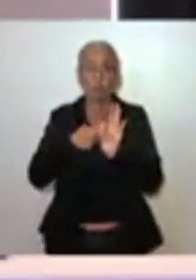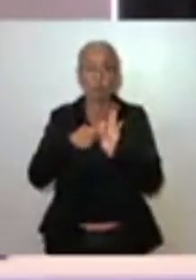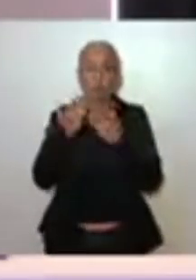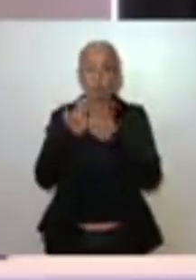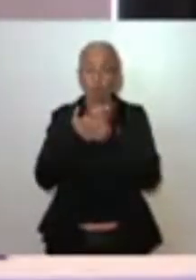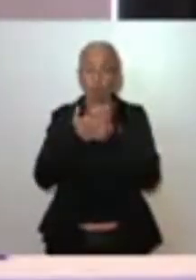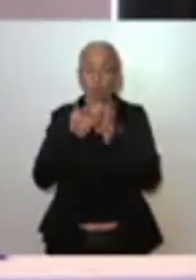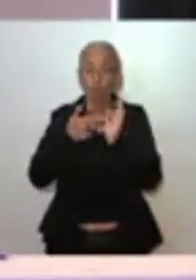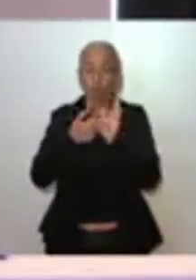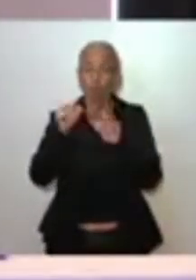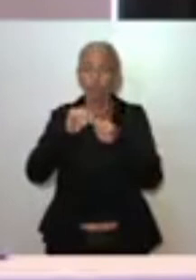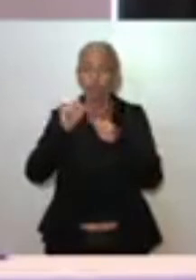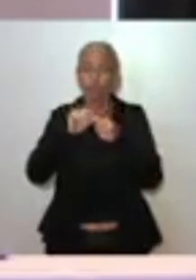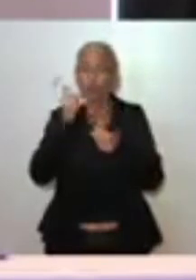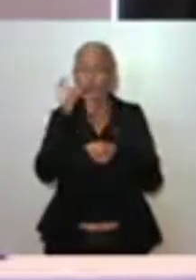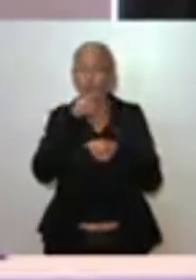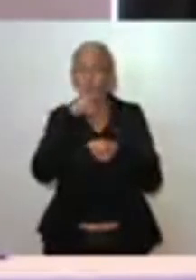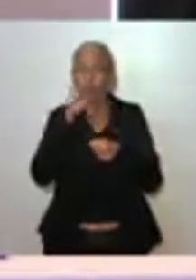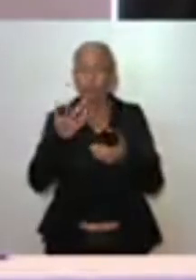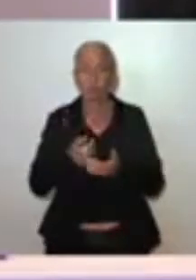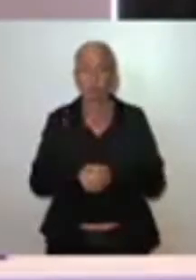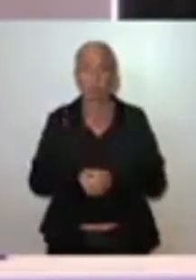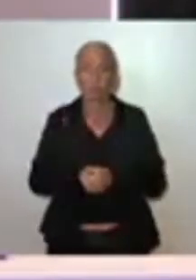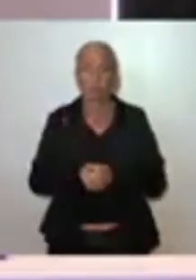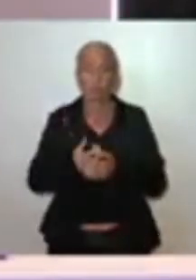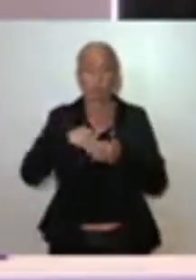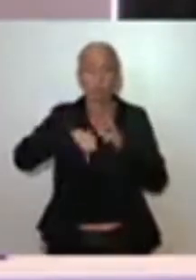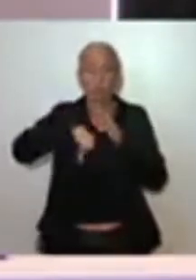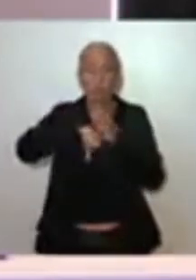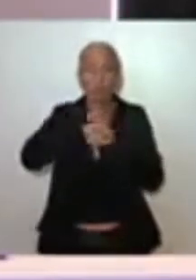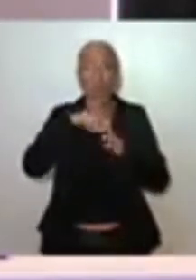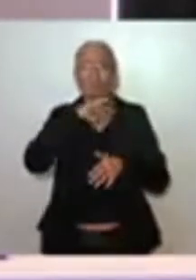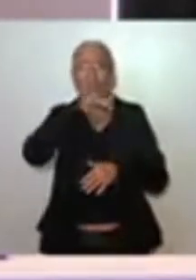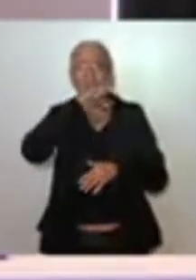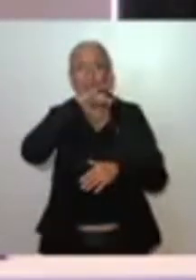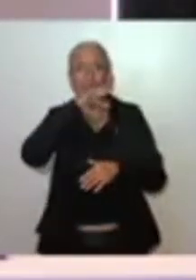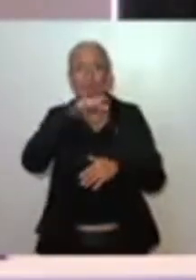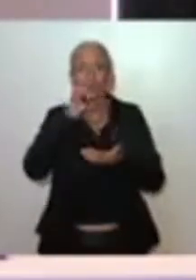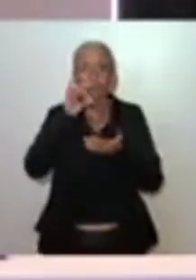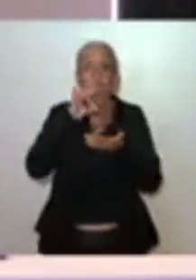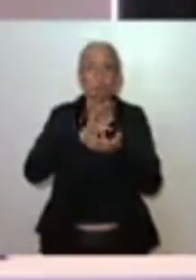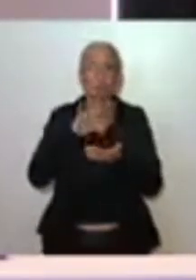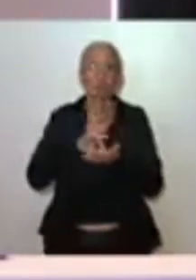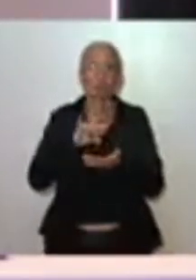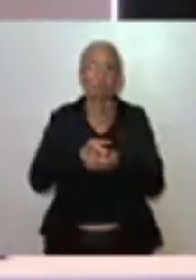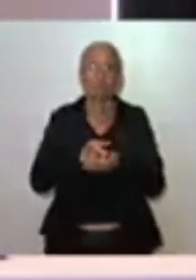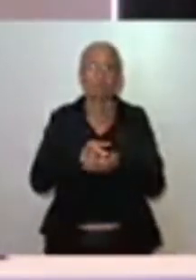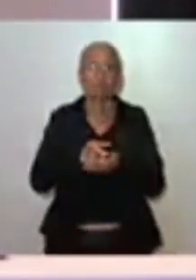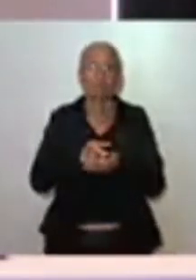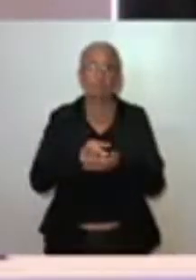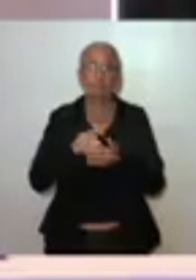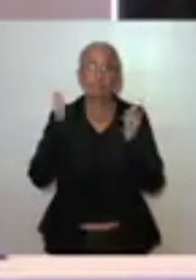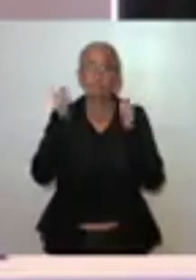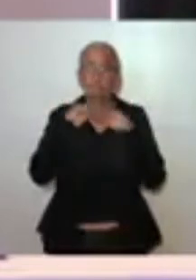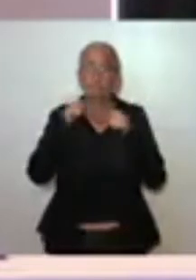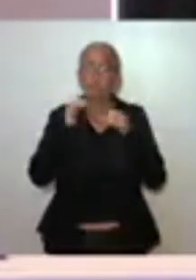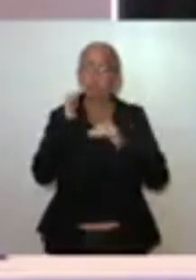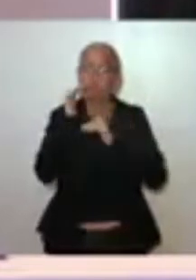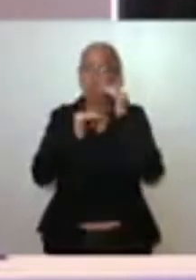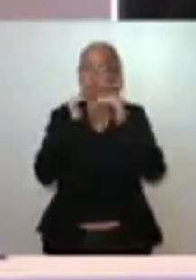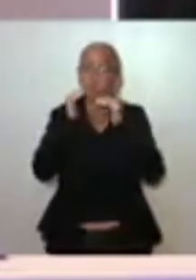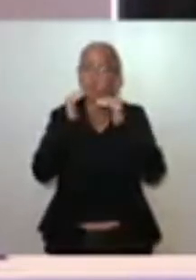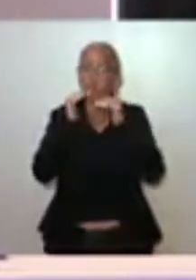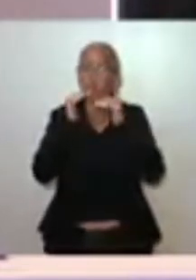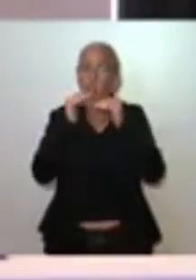nós estamos vivendo uma crise dramática da Verdade e nós vamos ter que viver um processo de